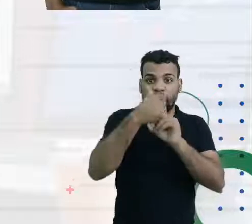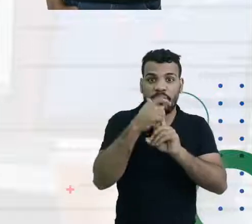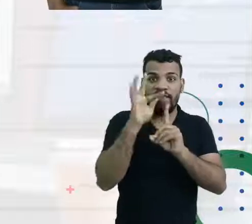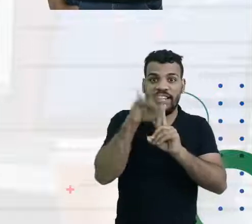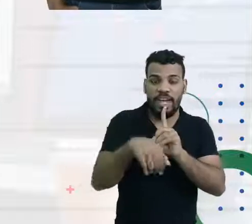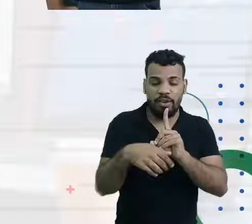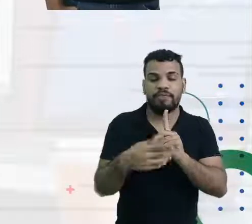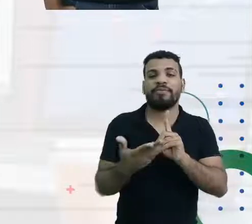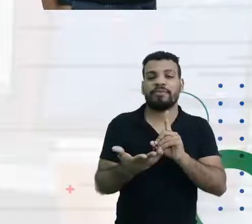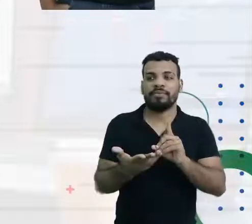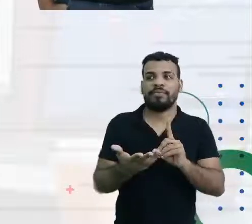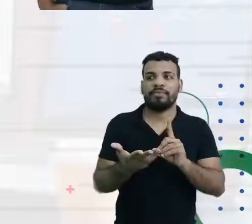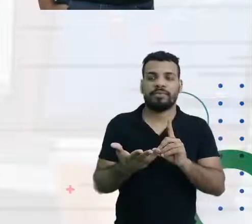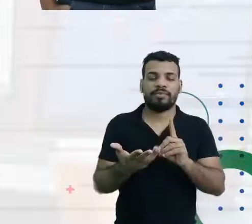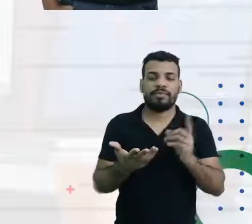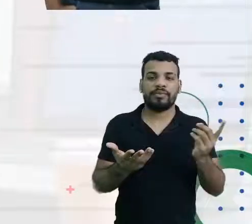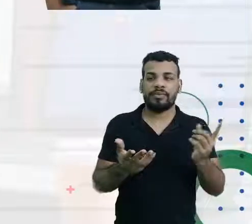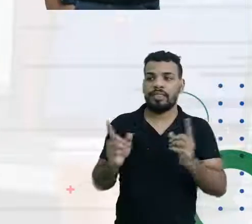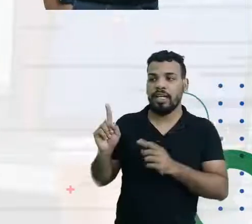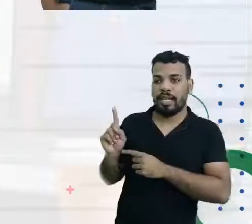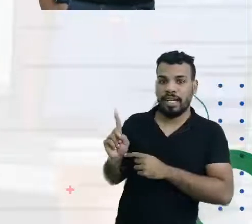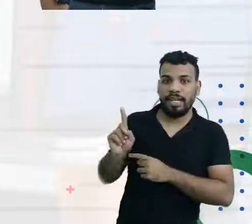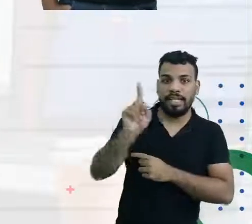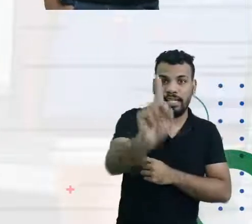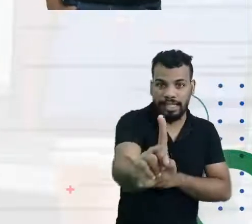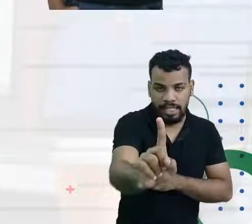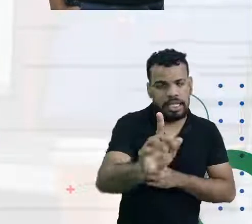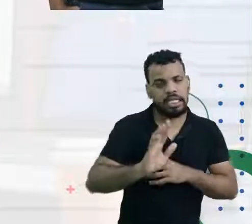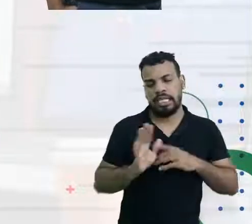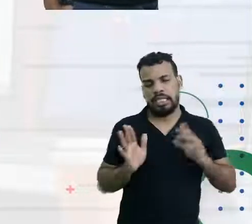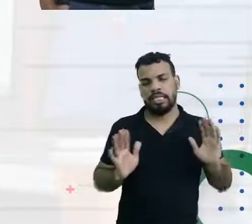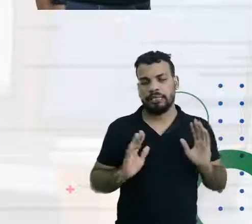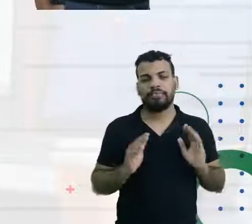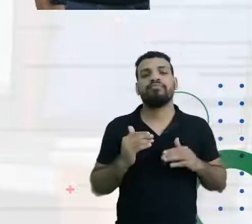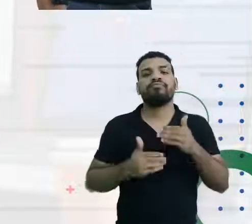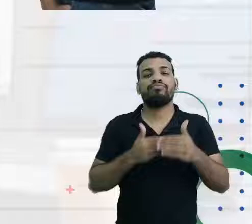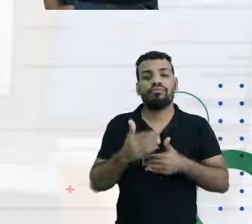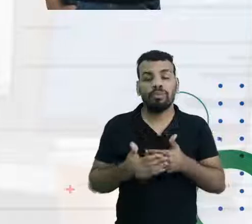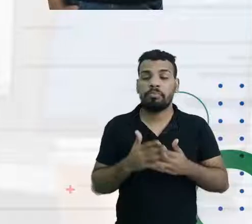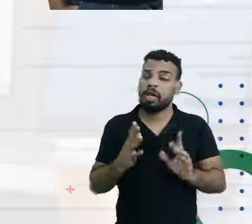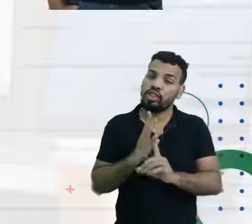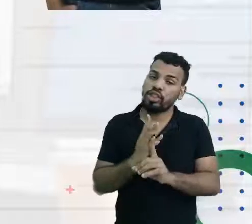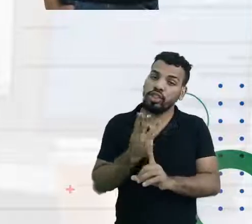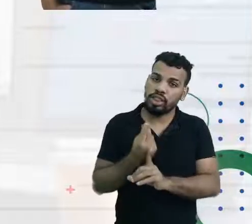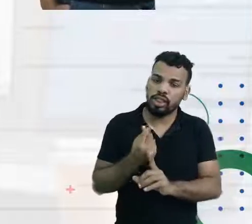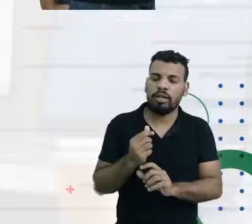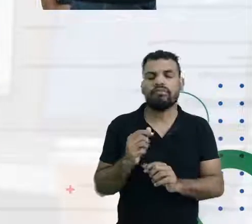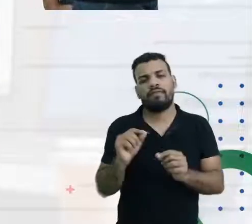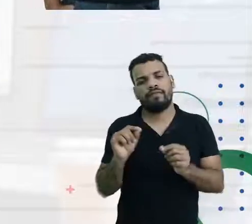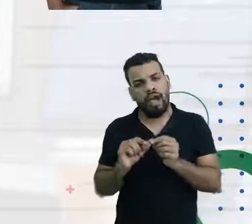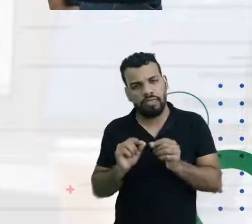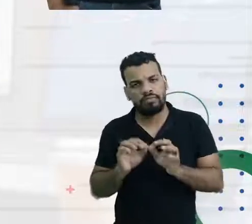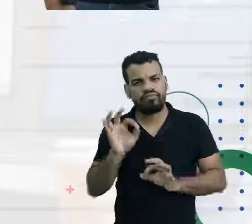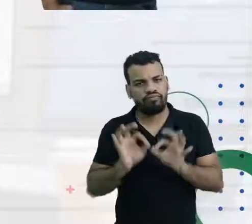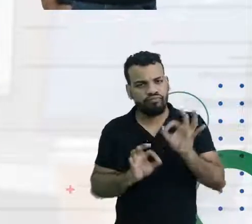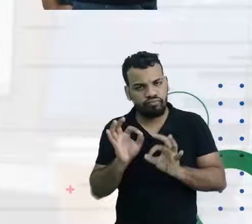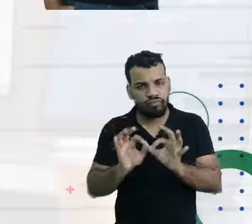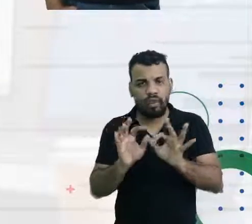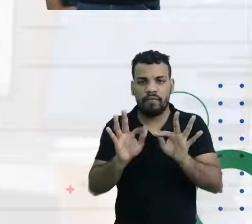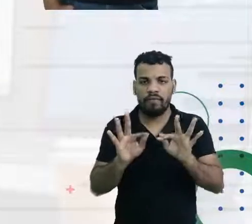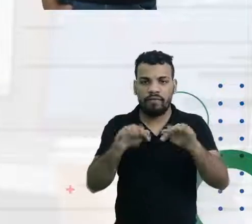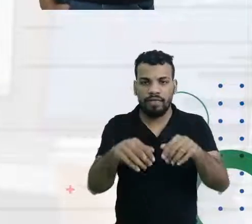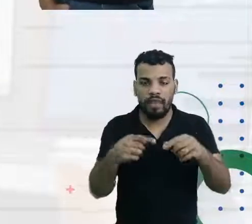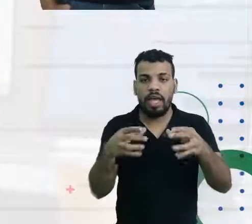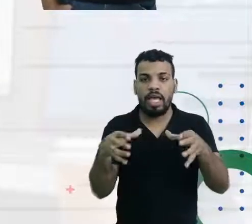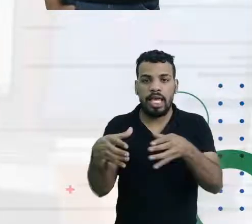vai para a tela ou para o game no finalmente, né? Mas o artista passa a essência para que o resto da equipe